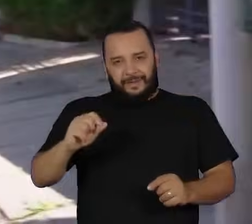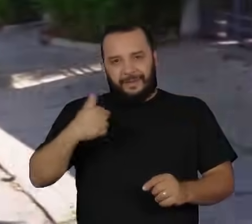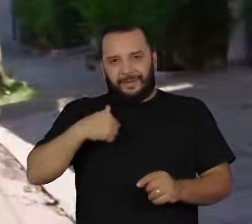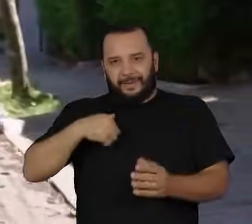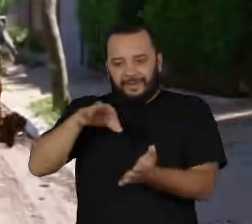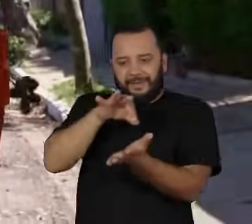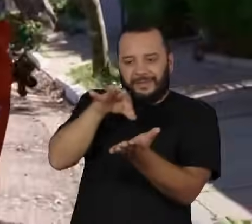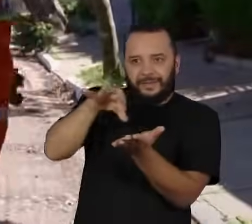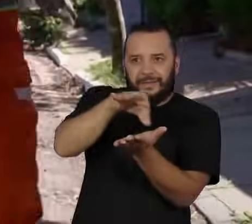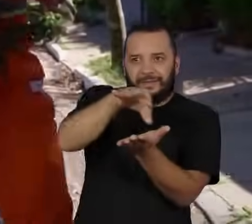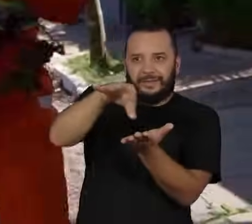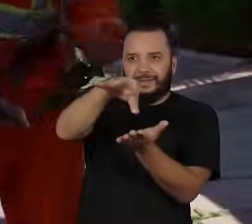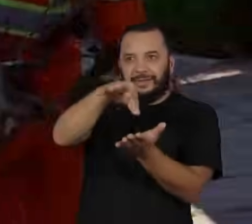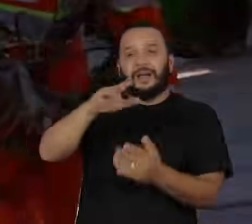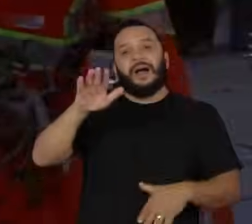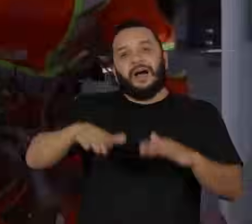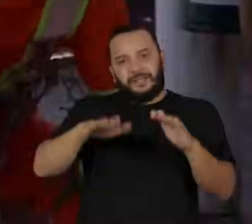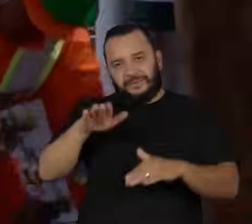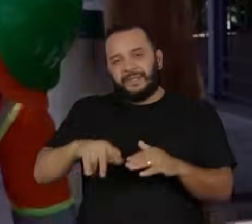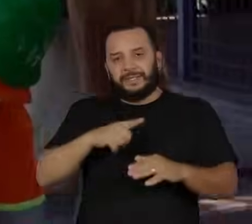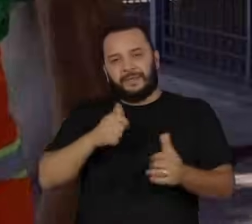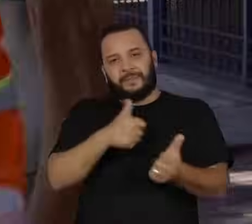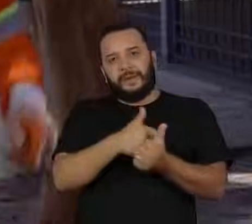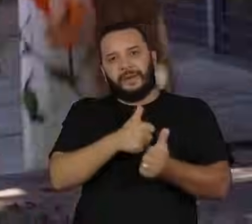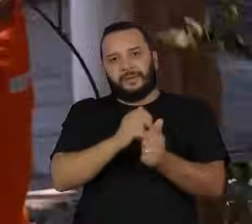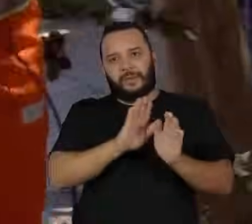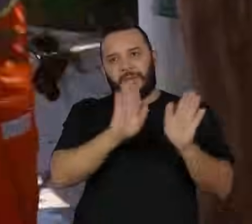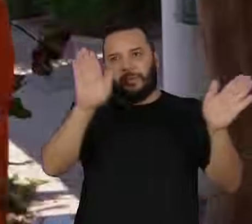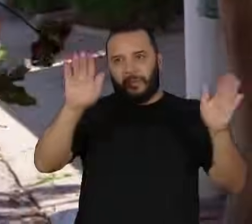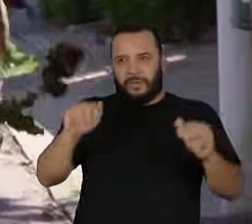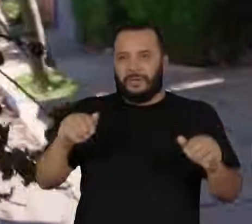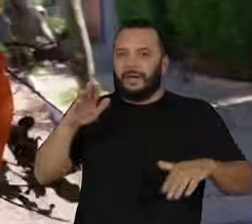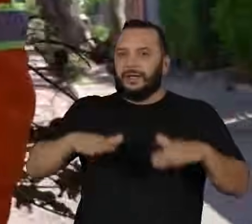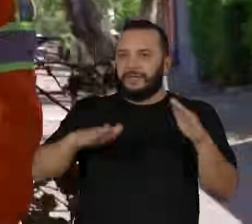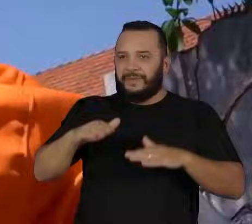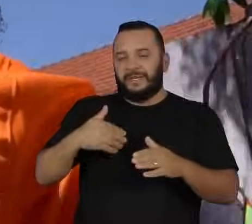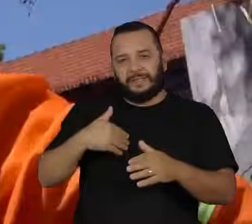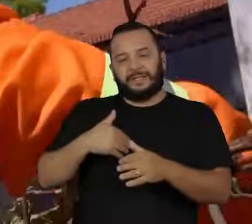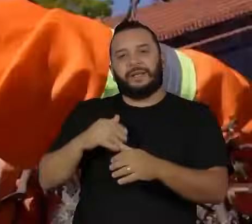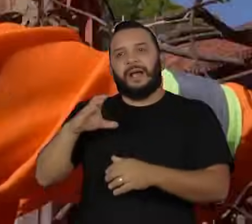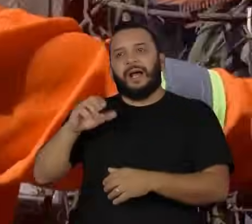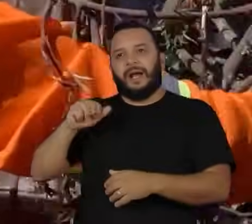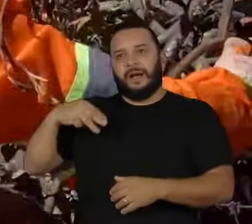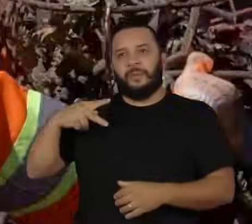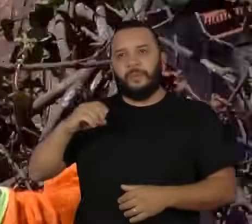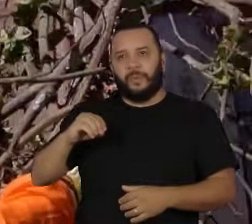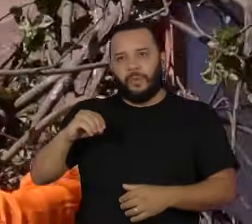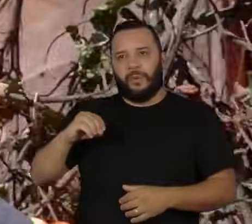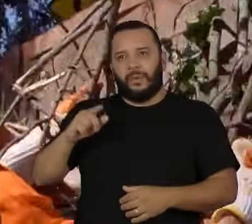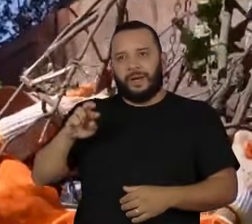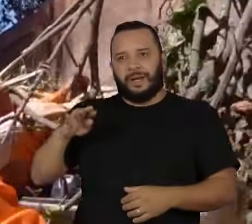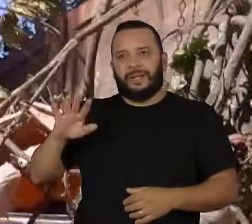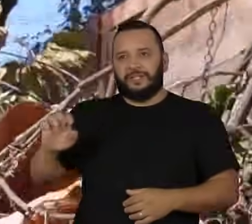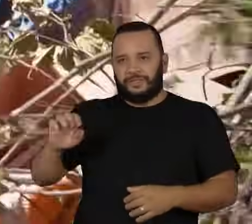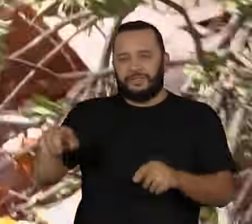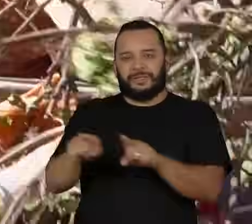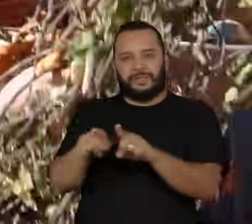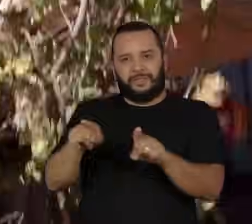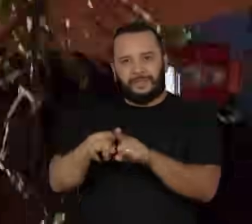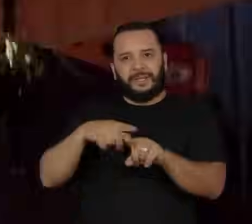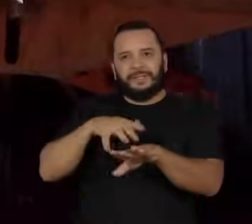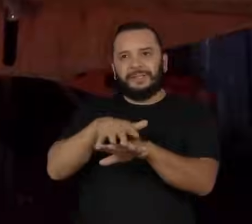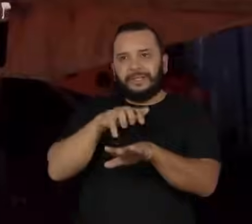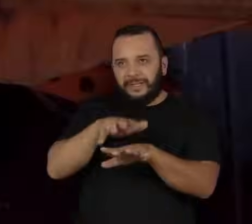está num mapa de escala que cai na região do aeroporto, outra vez cai no Campo Grande, cai em Santa Amaro, entendeu? Cada dia num